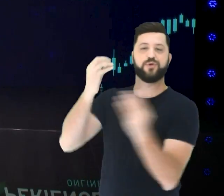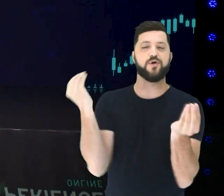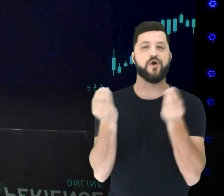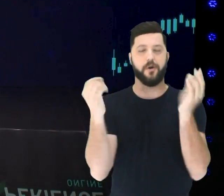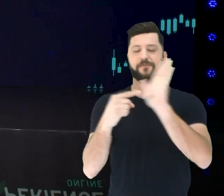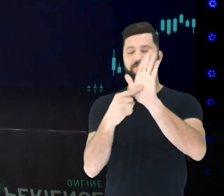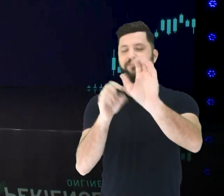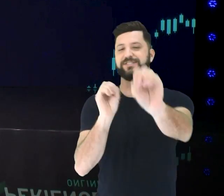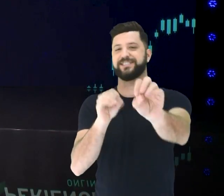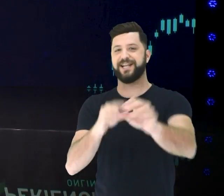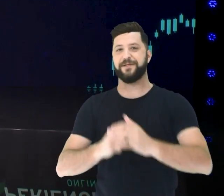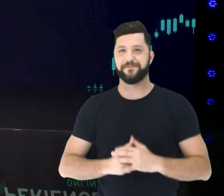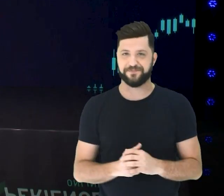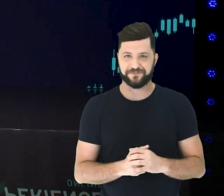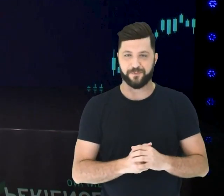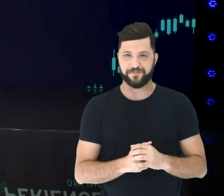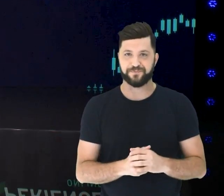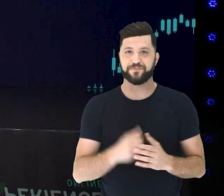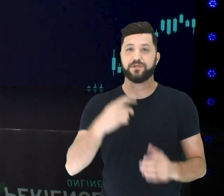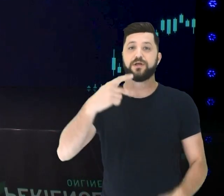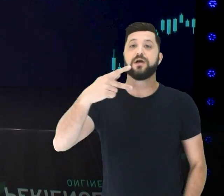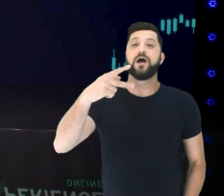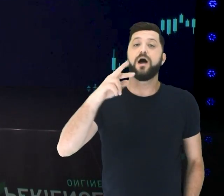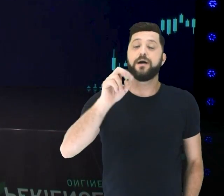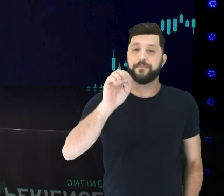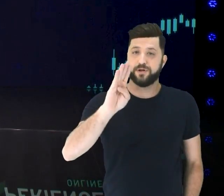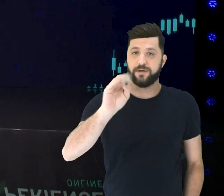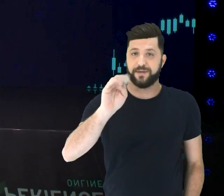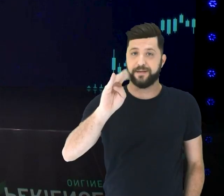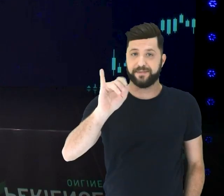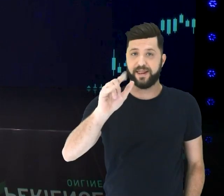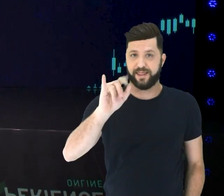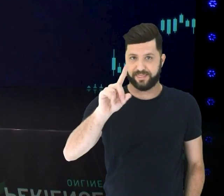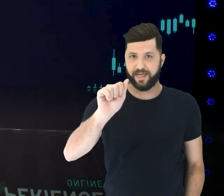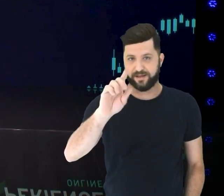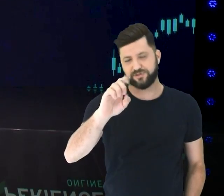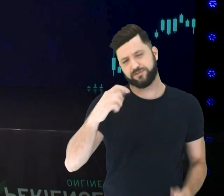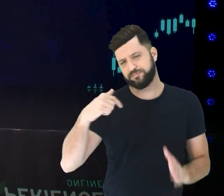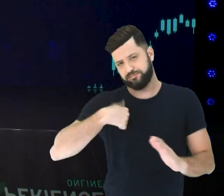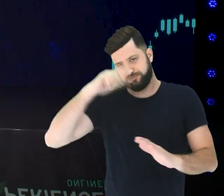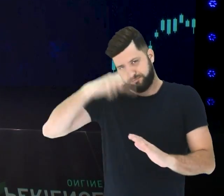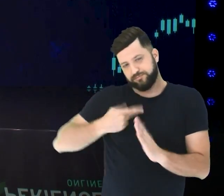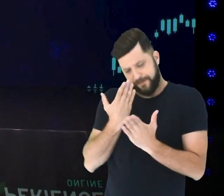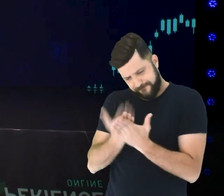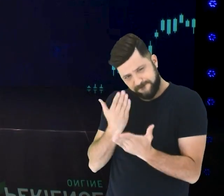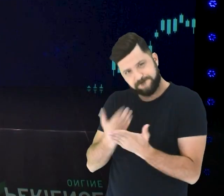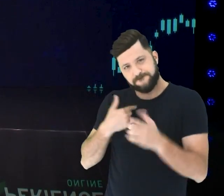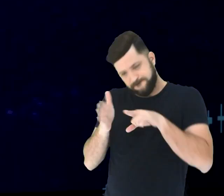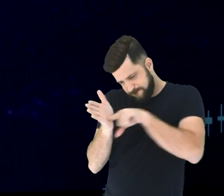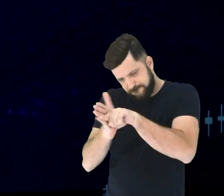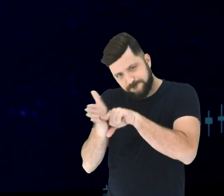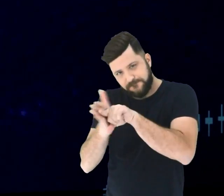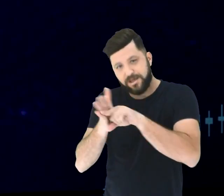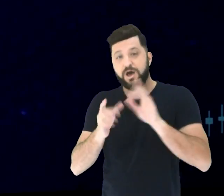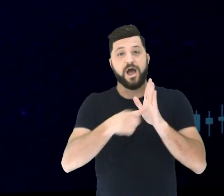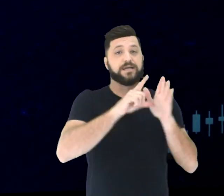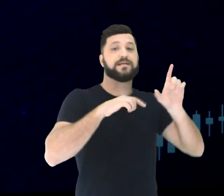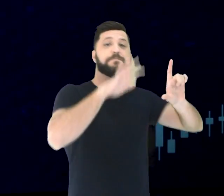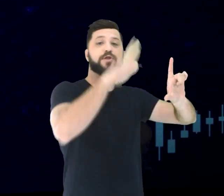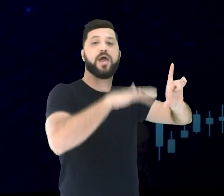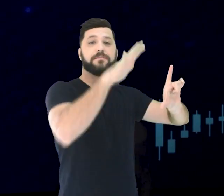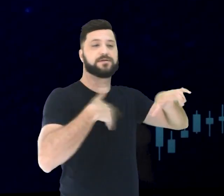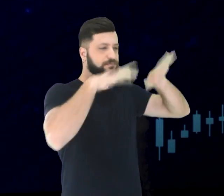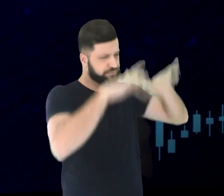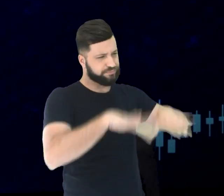a probabilidade né é eu fiz um estudo é através de um levantamento estatístico utilizando o meu conhecimento de